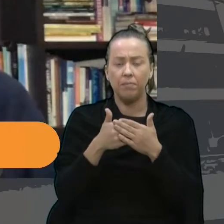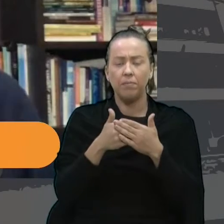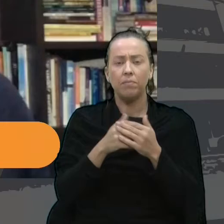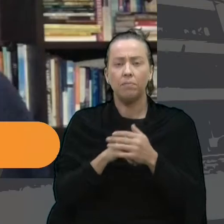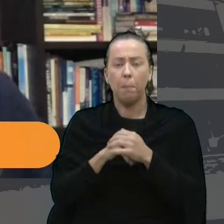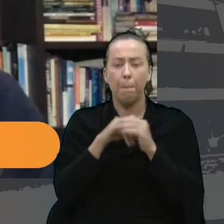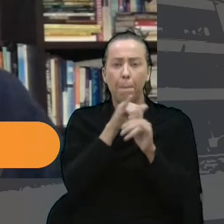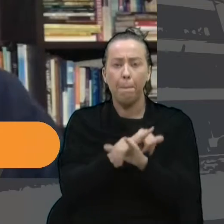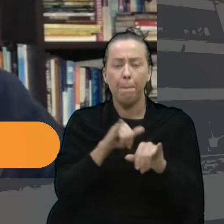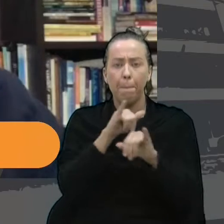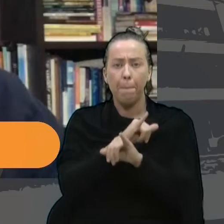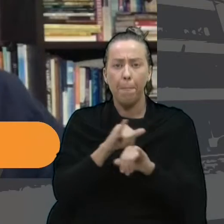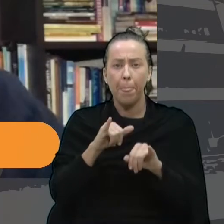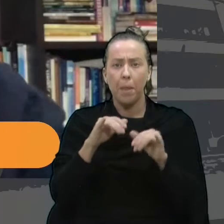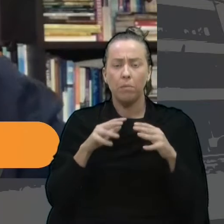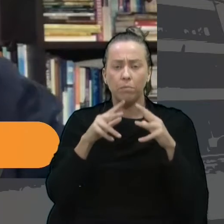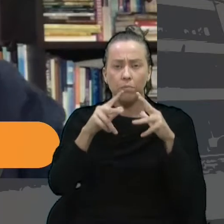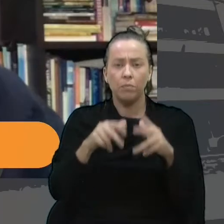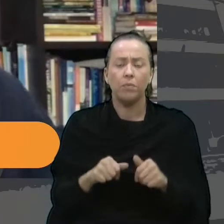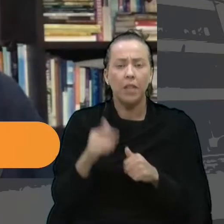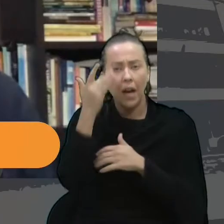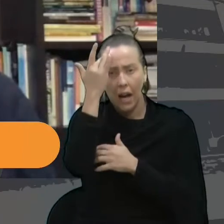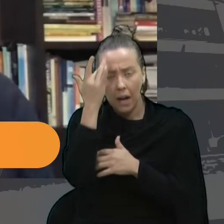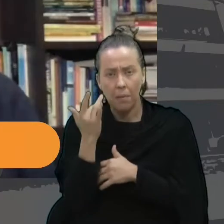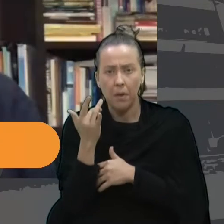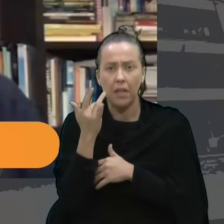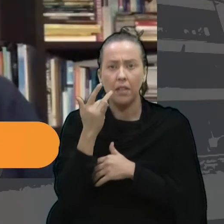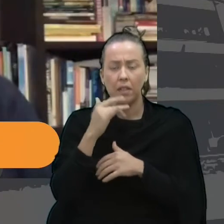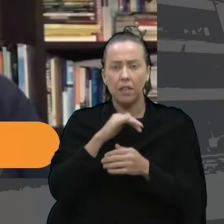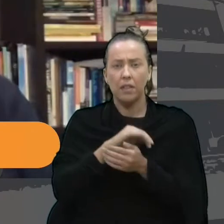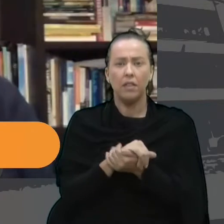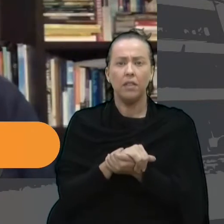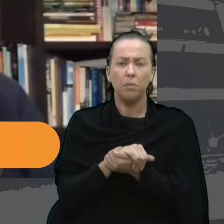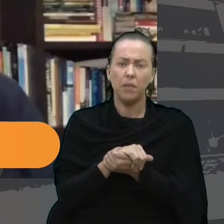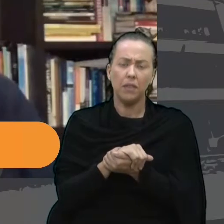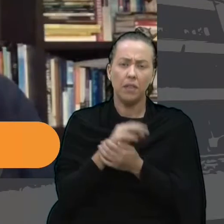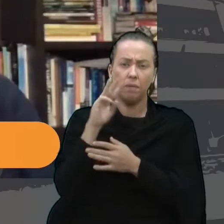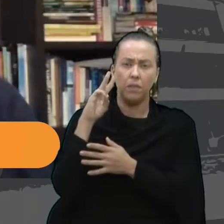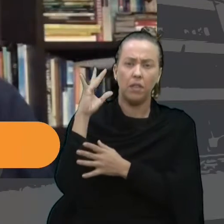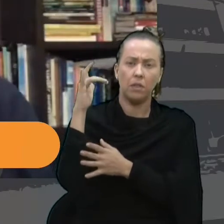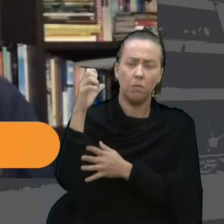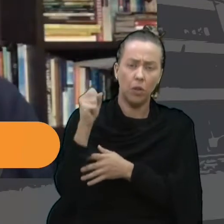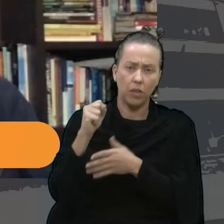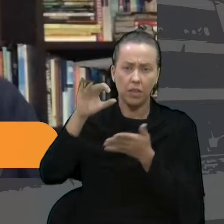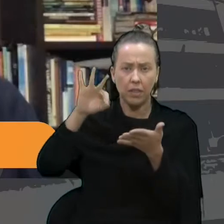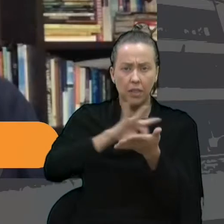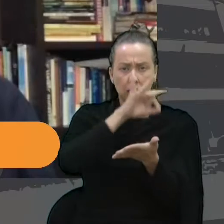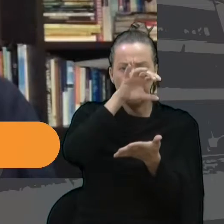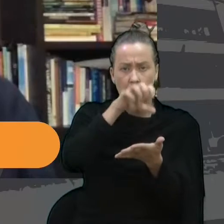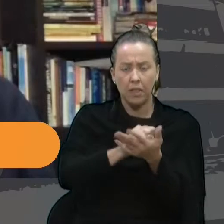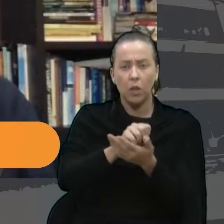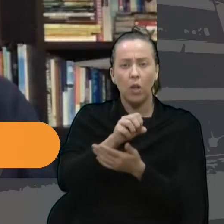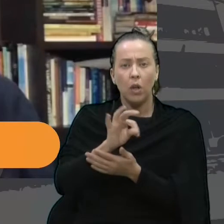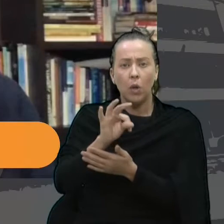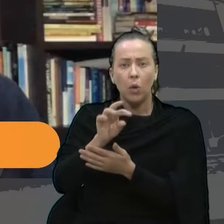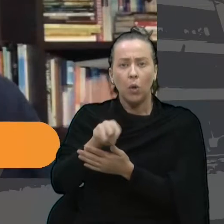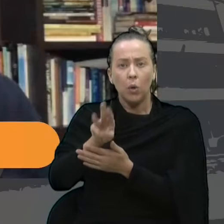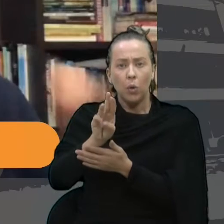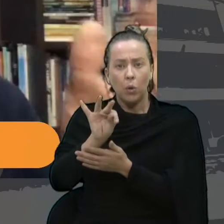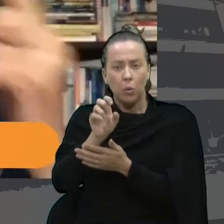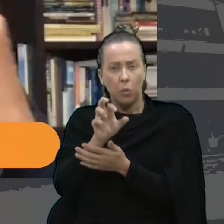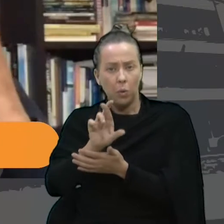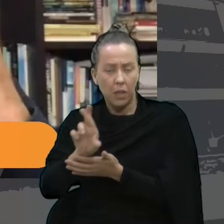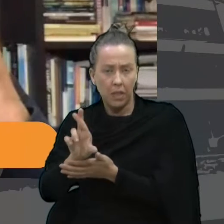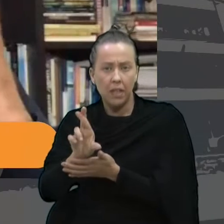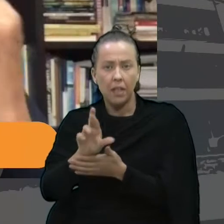Claro. Agora, daqui a pouco, amanhã, estou chegando a 3 milhões de inscritos no Twitter, né? Mais